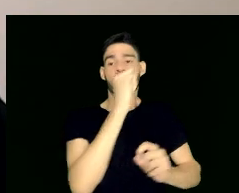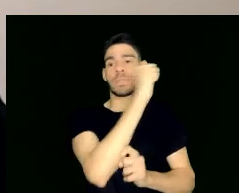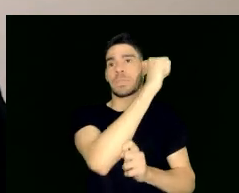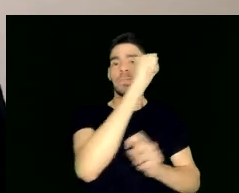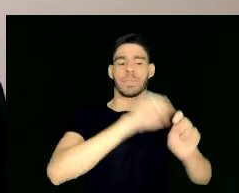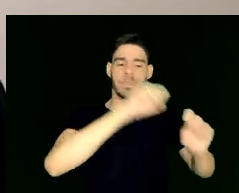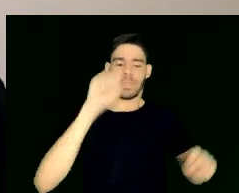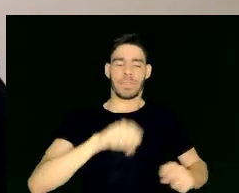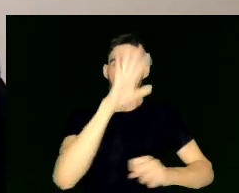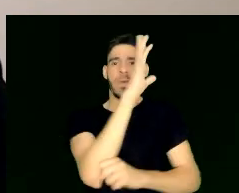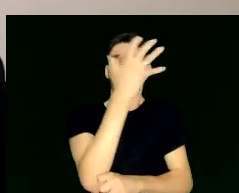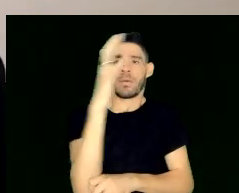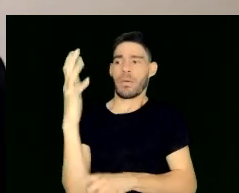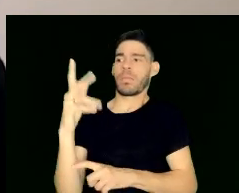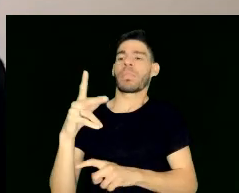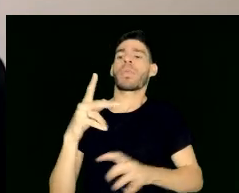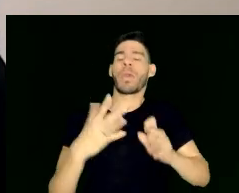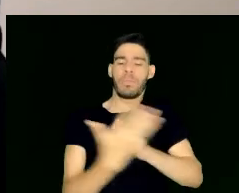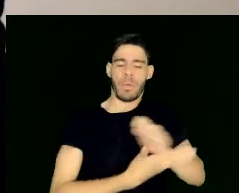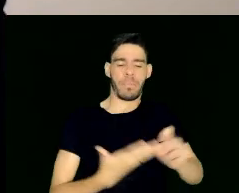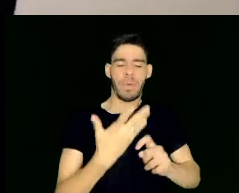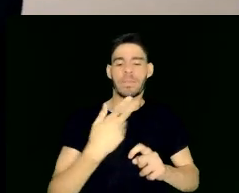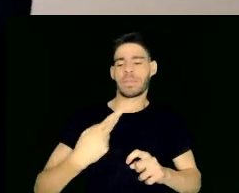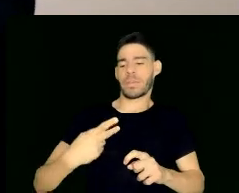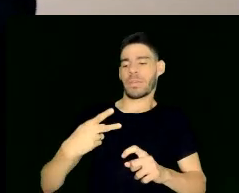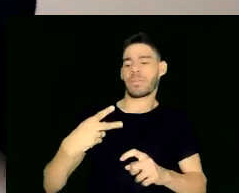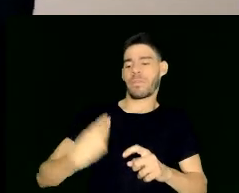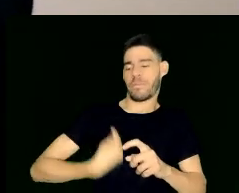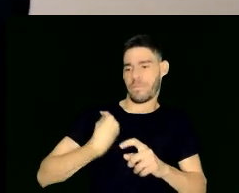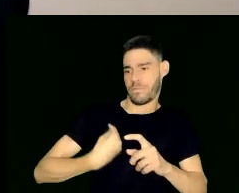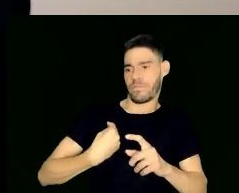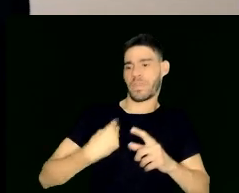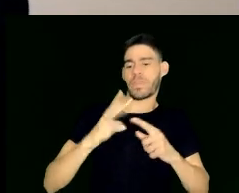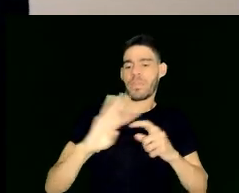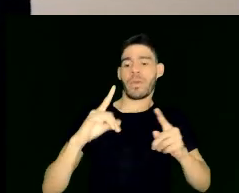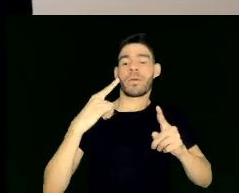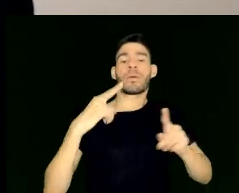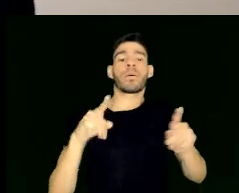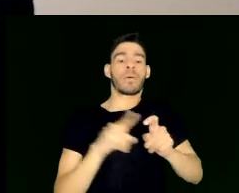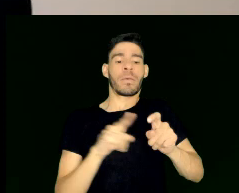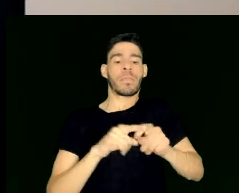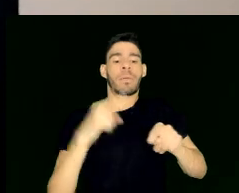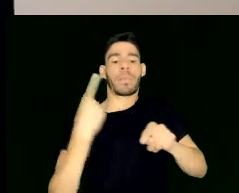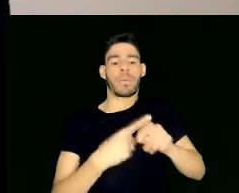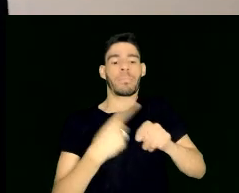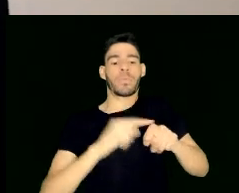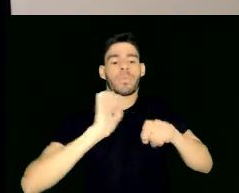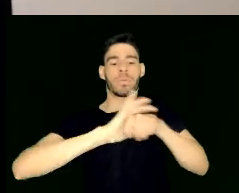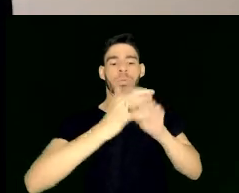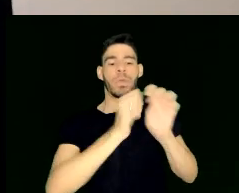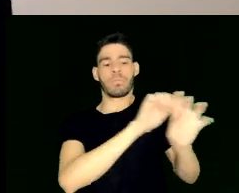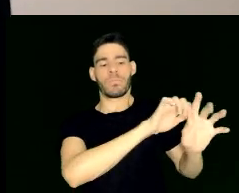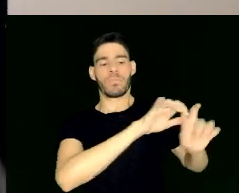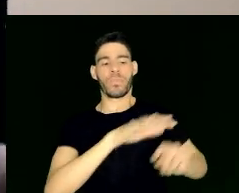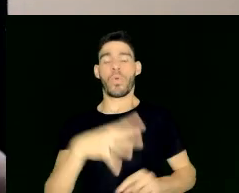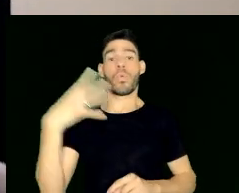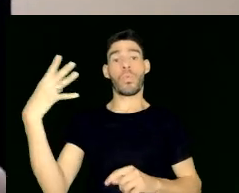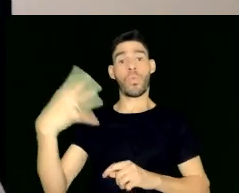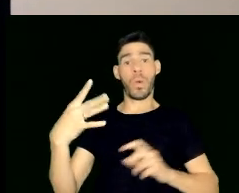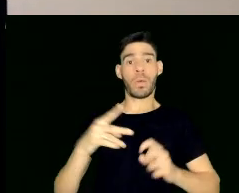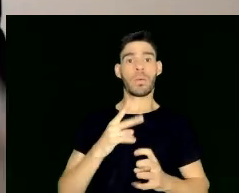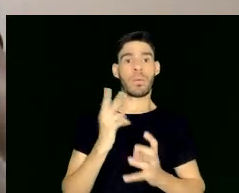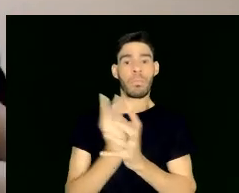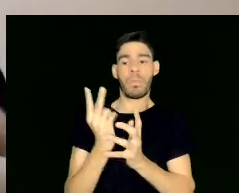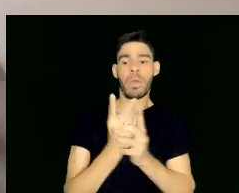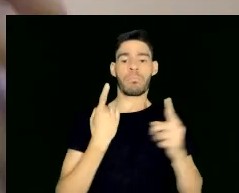base fundamental para a existência desses povos, mas também porque propagam a pandemia. E quarto,